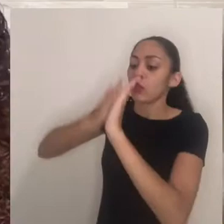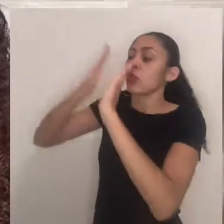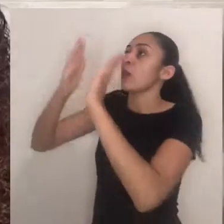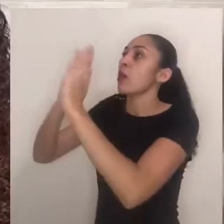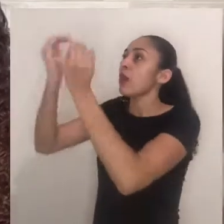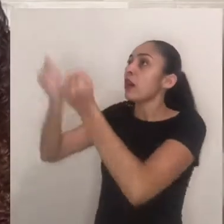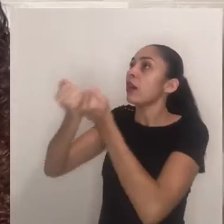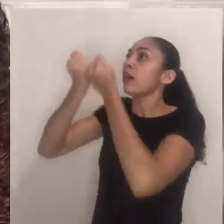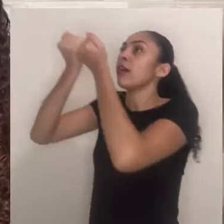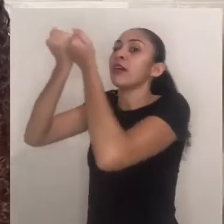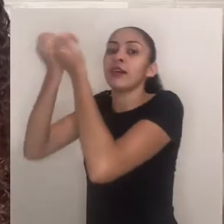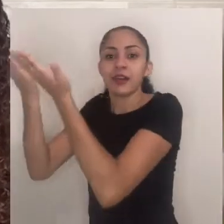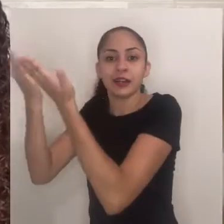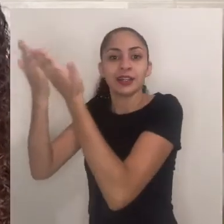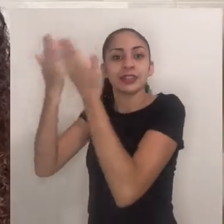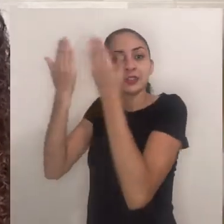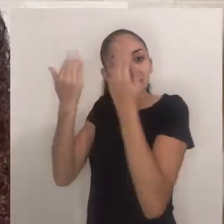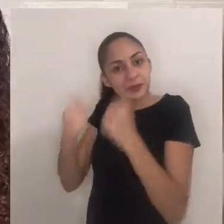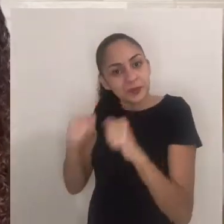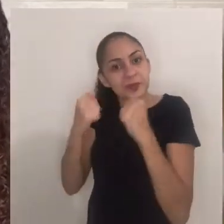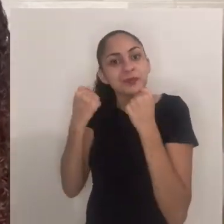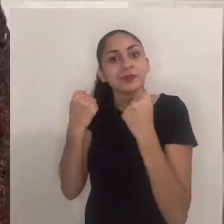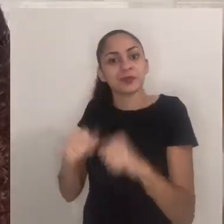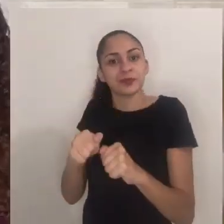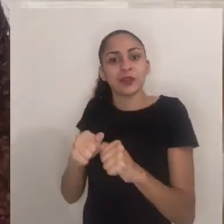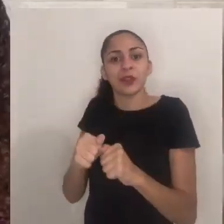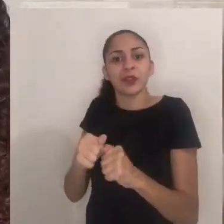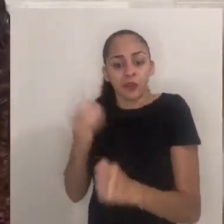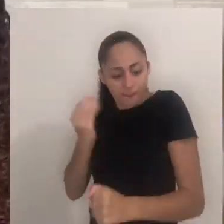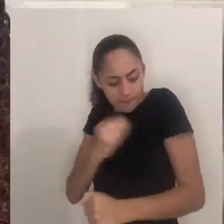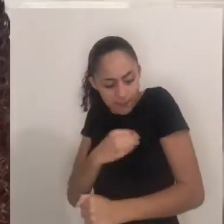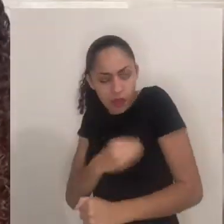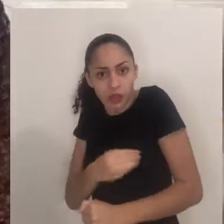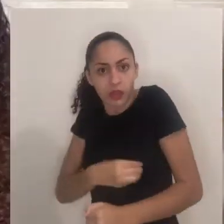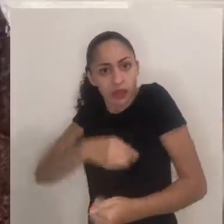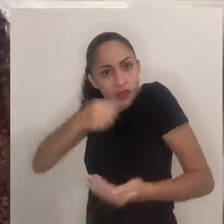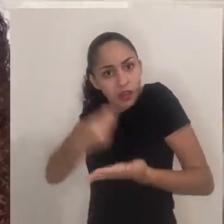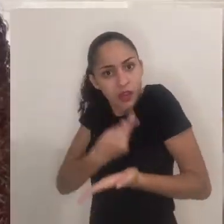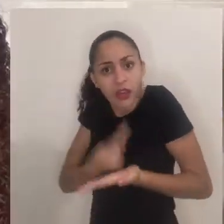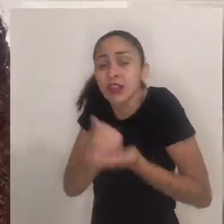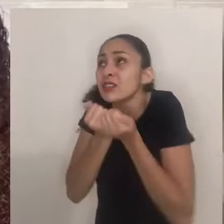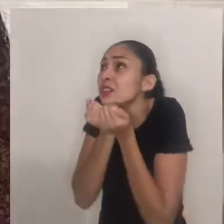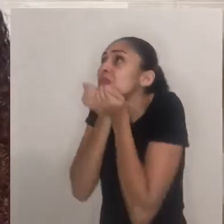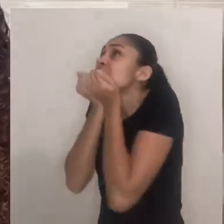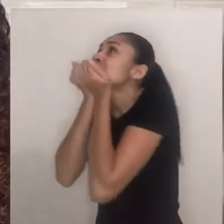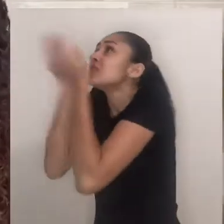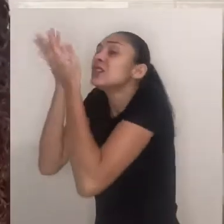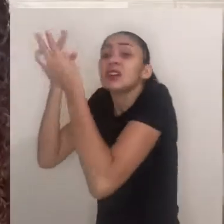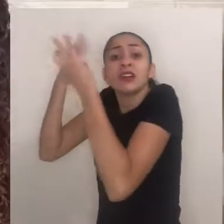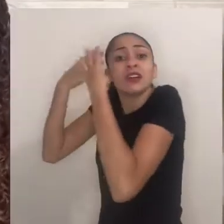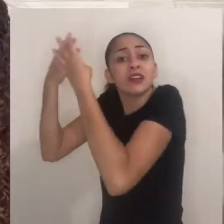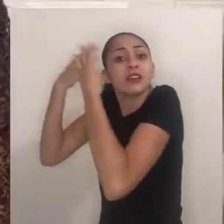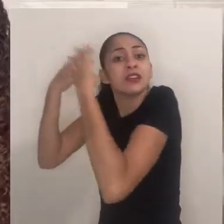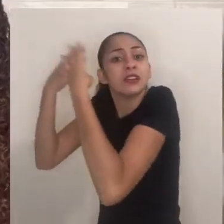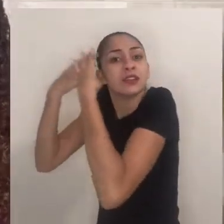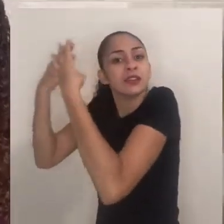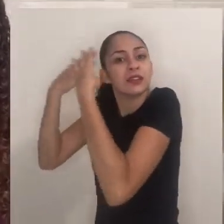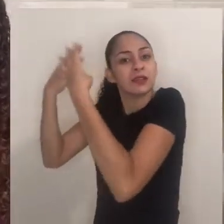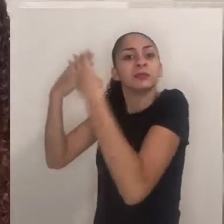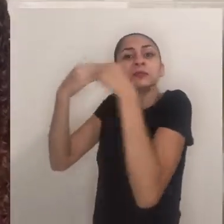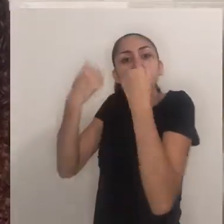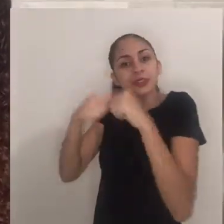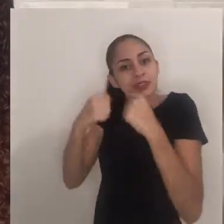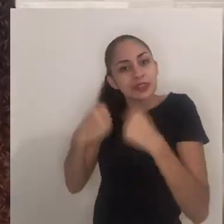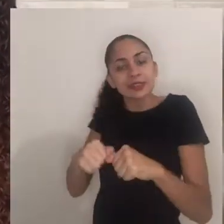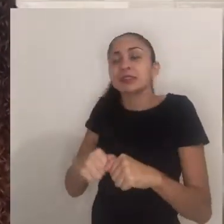único digno de receber toda adoração. Através da oração, nós devemos confessar também os nossos pecados. Através